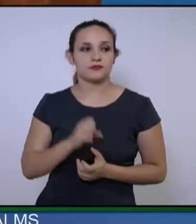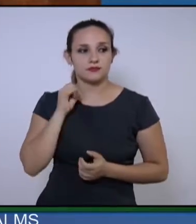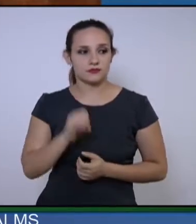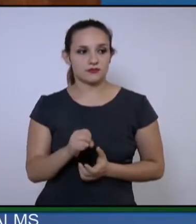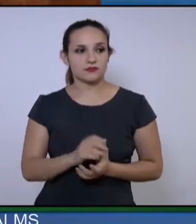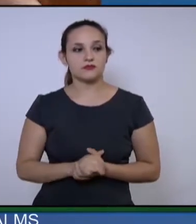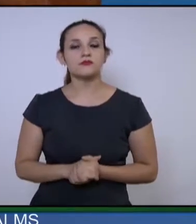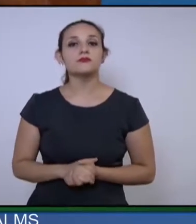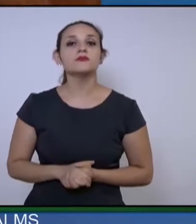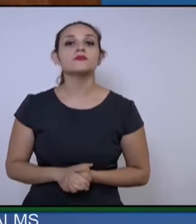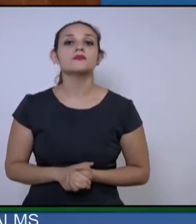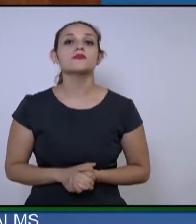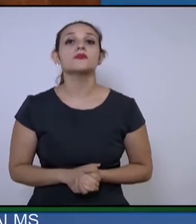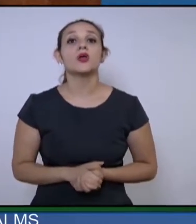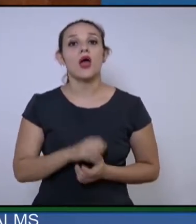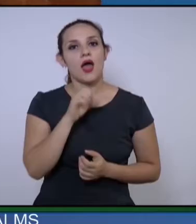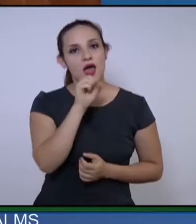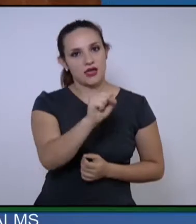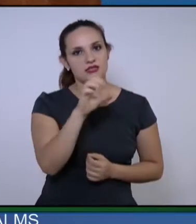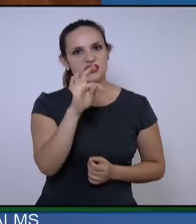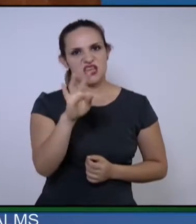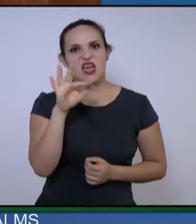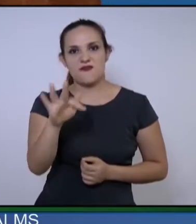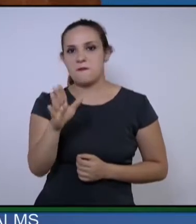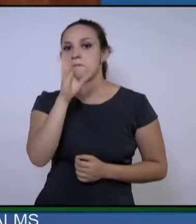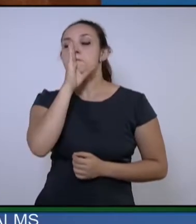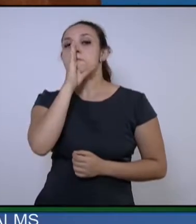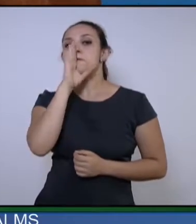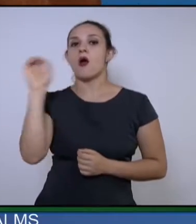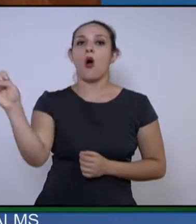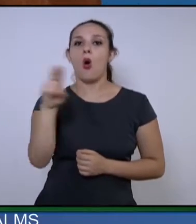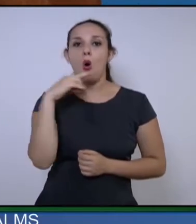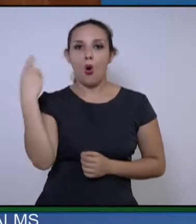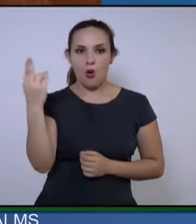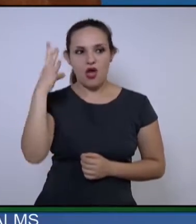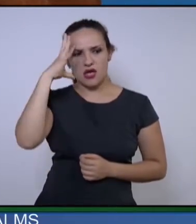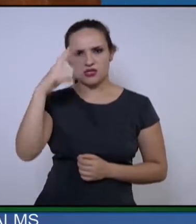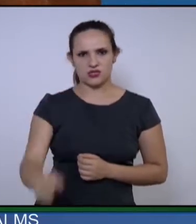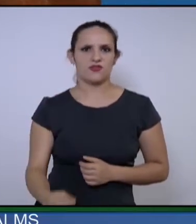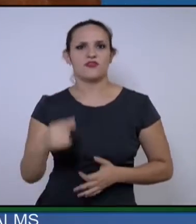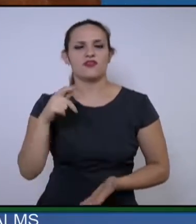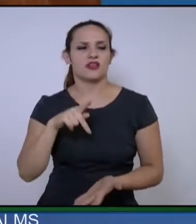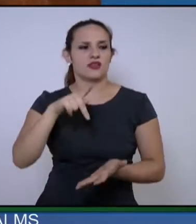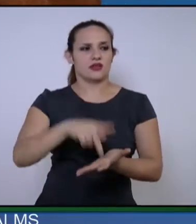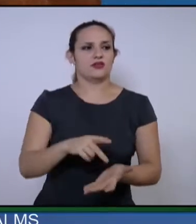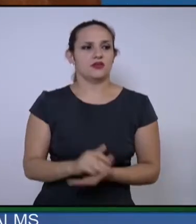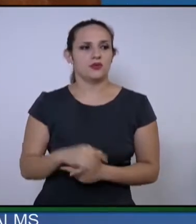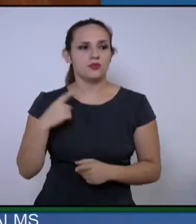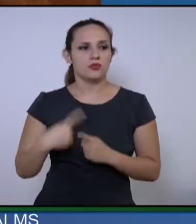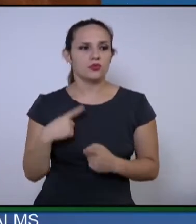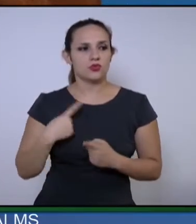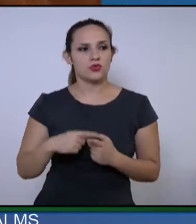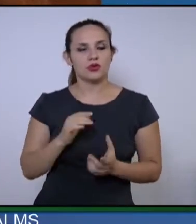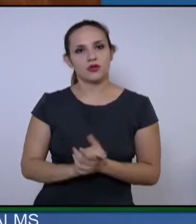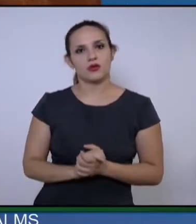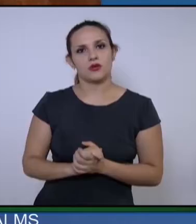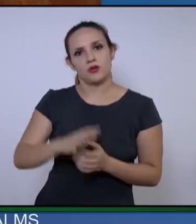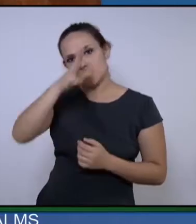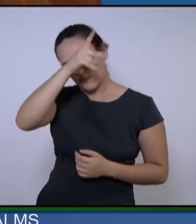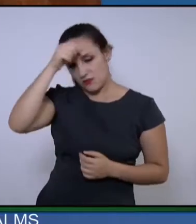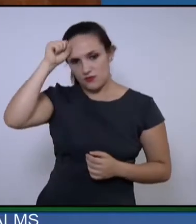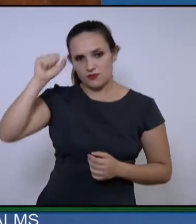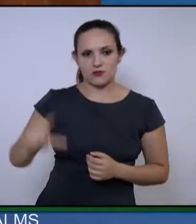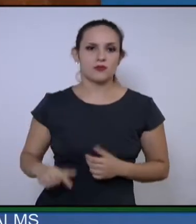dará uma decisão jurídica ou se dará uma decisão política, mandando que Mato Grosso do Sul